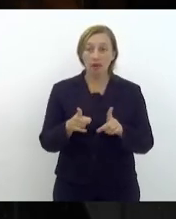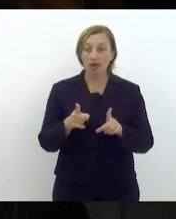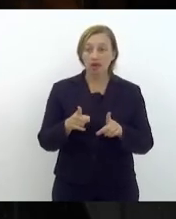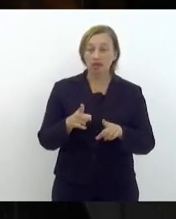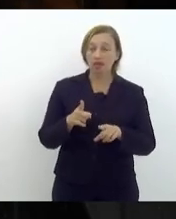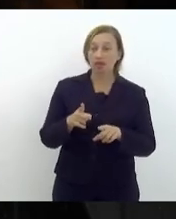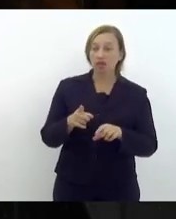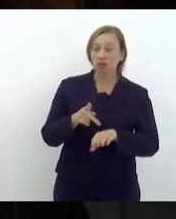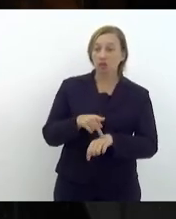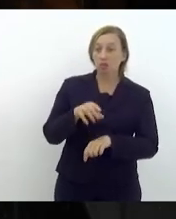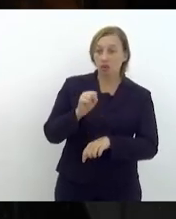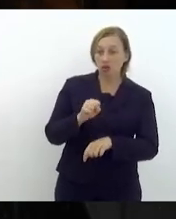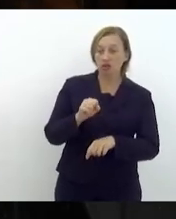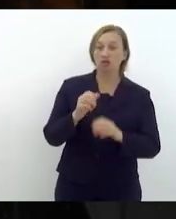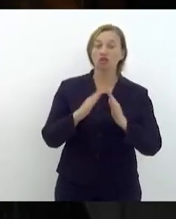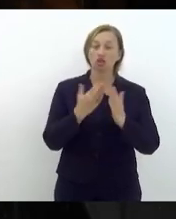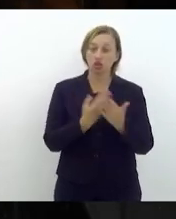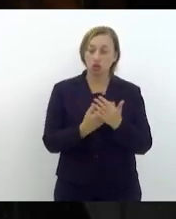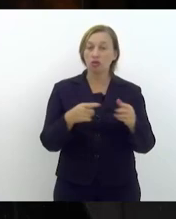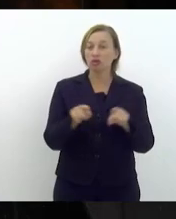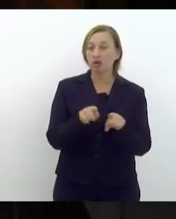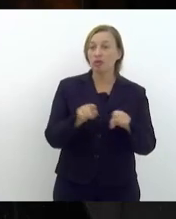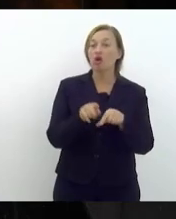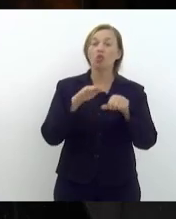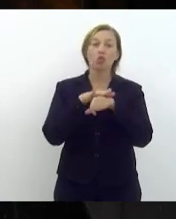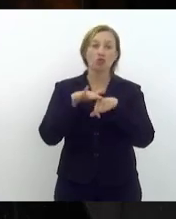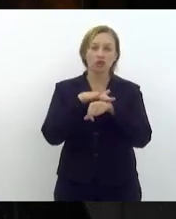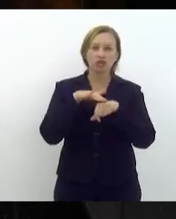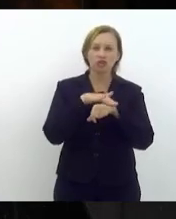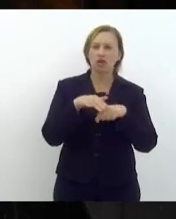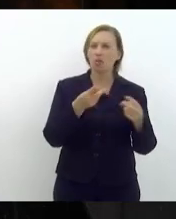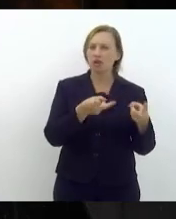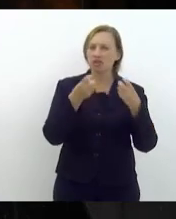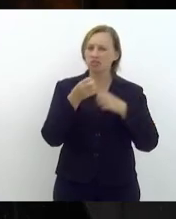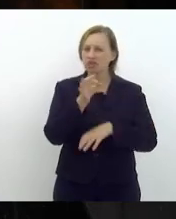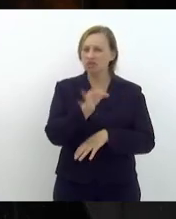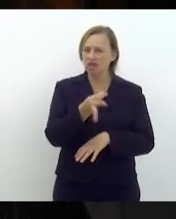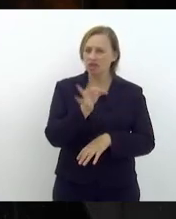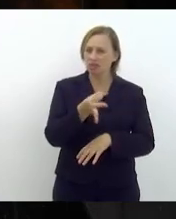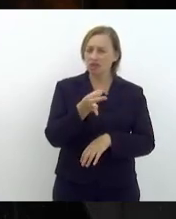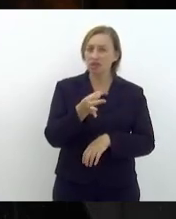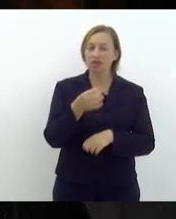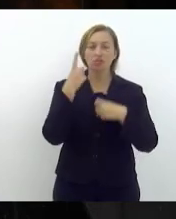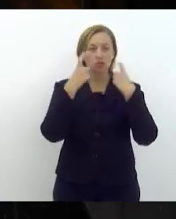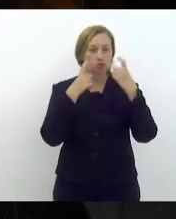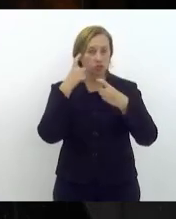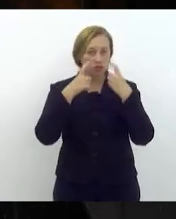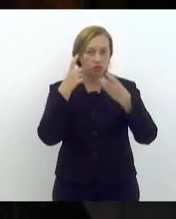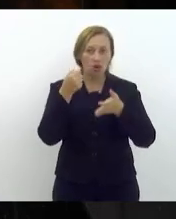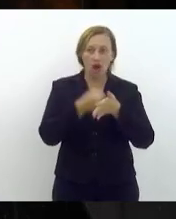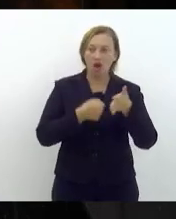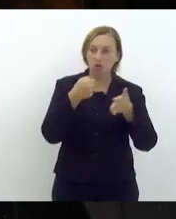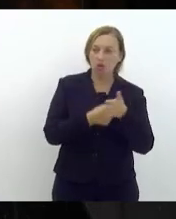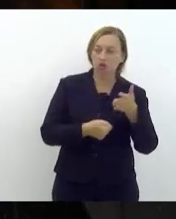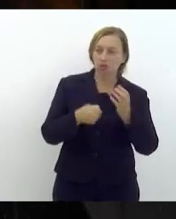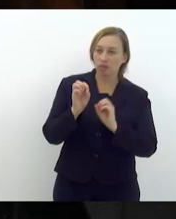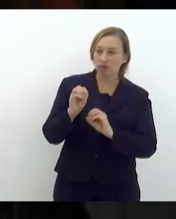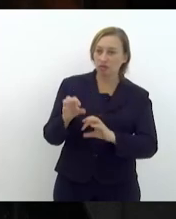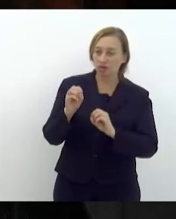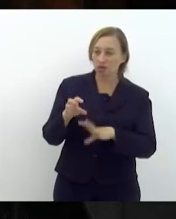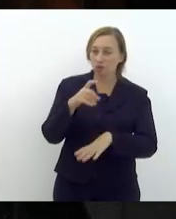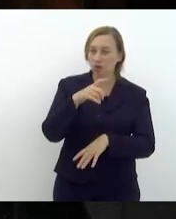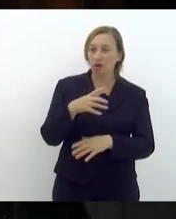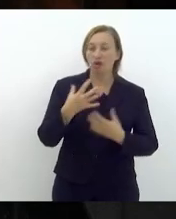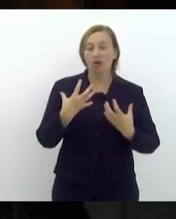escola também conversando ali com ele percebi justamente essa aflição a luta pela educação ela é